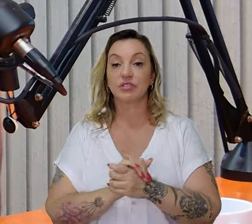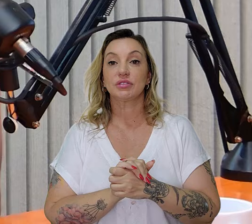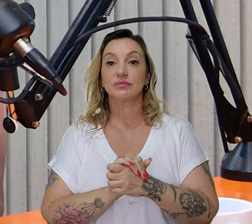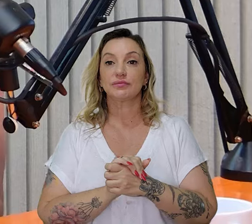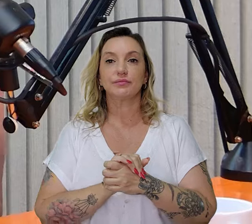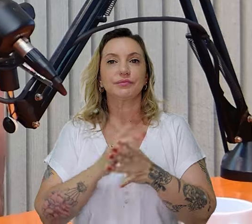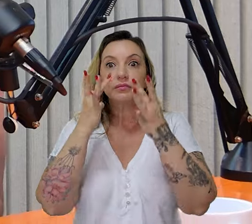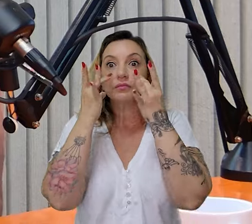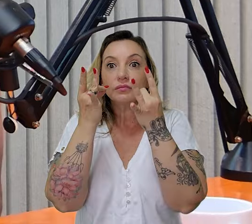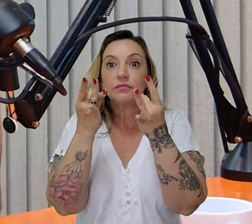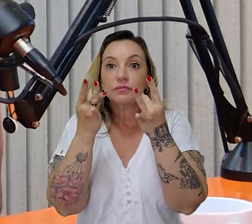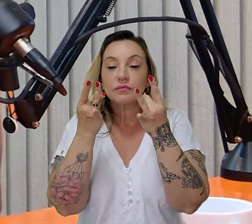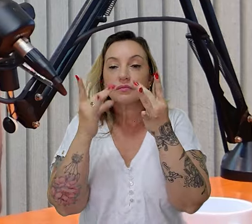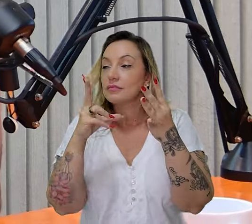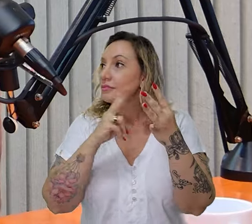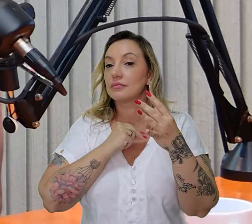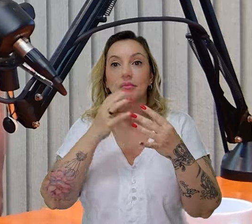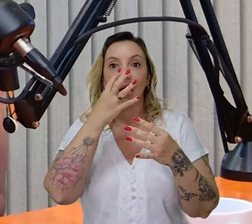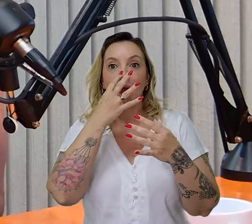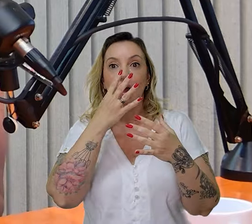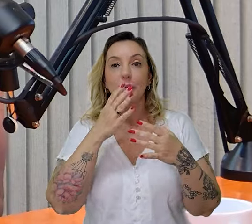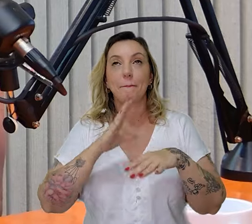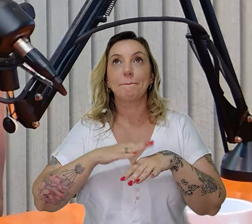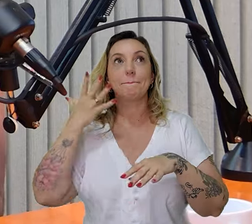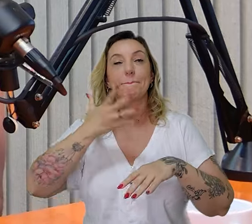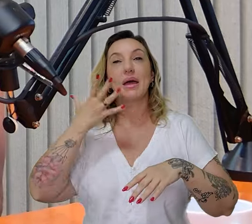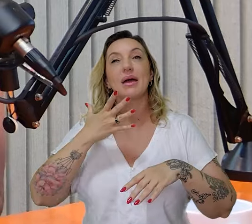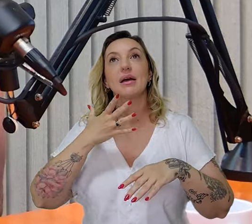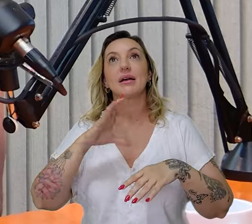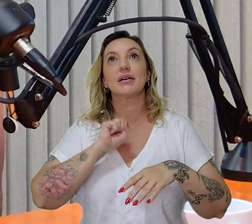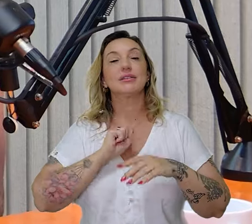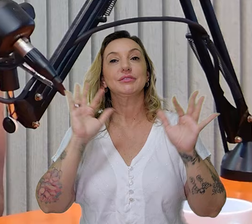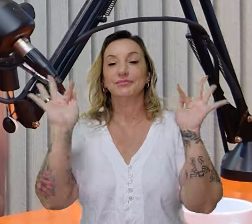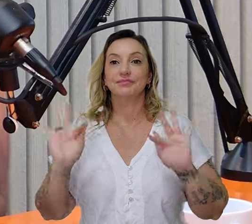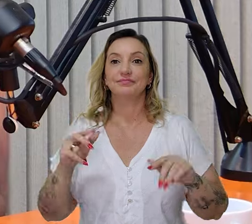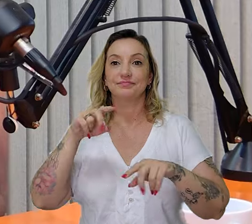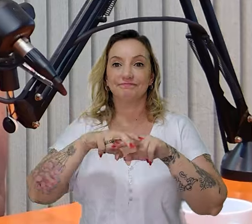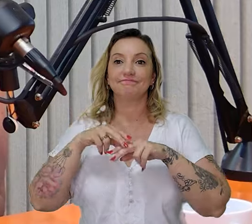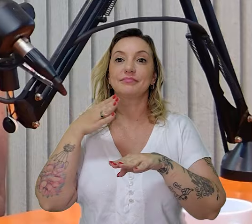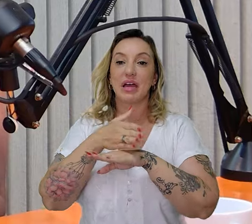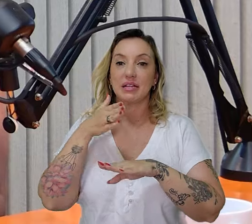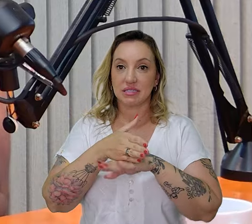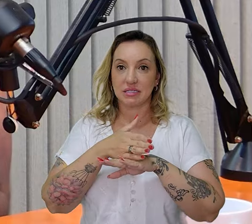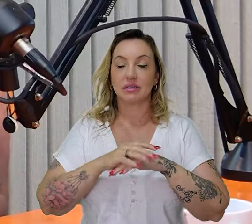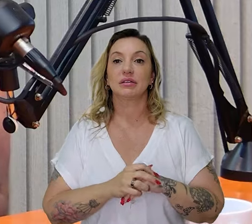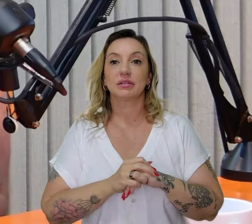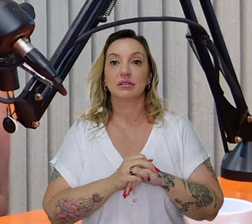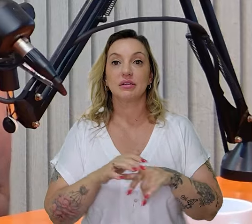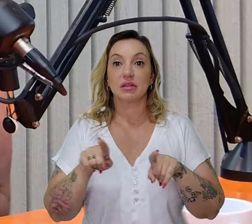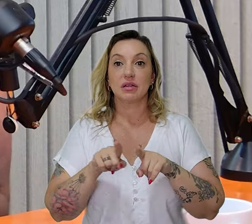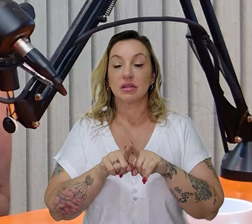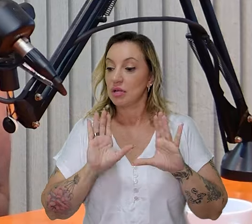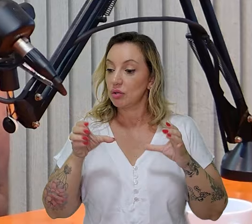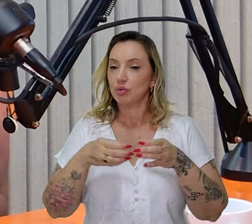Nossa Foi incrível foi uma das palestras que mais que que eu mais fiquei feliz pela a participação e tudo e tinha uma turma de tradutores